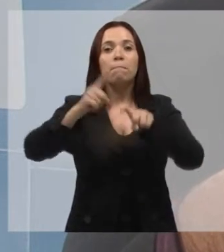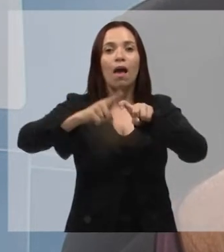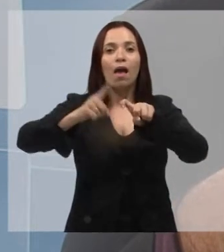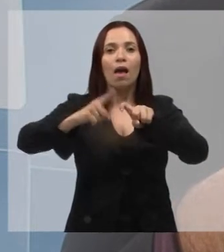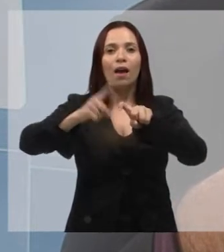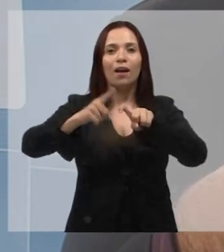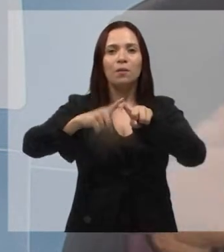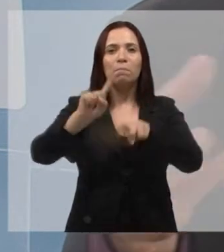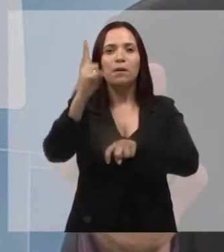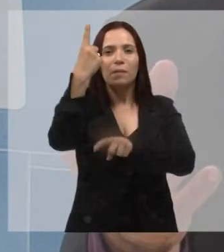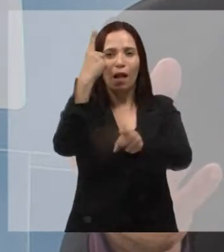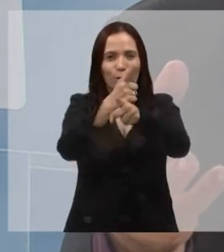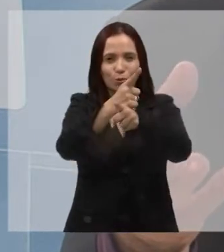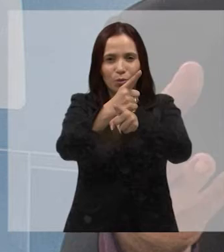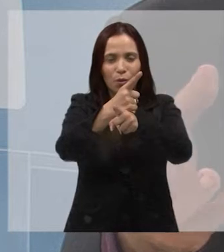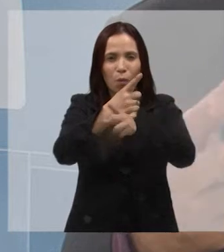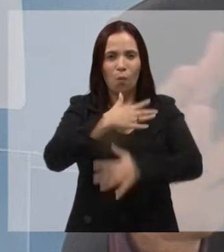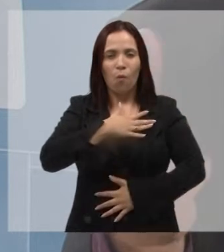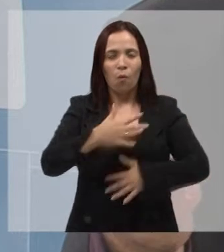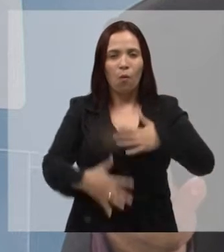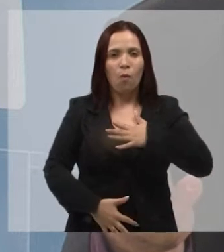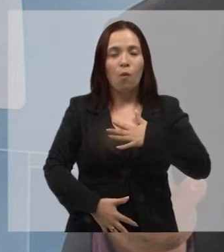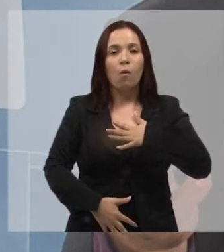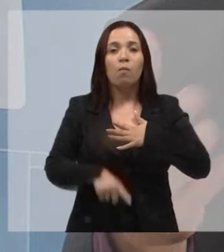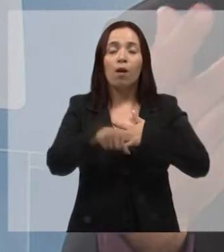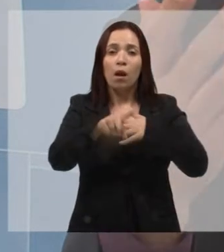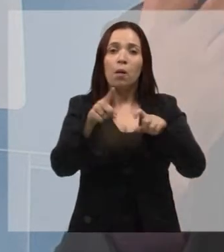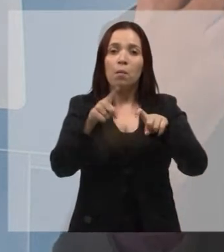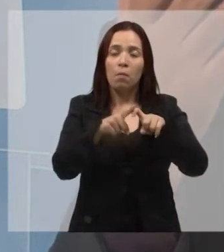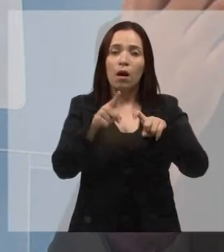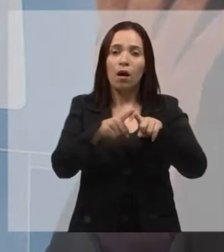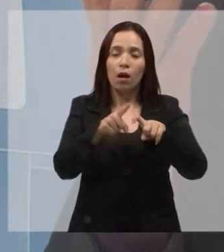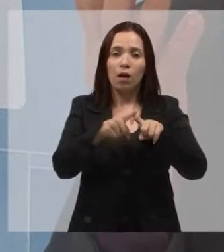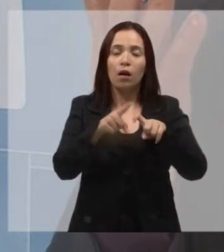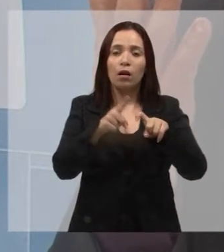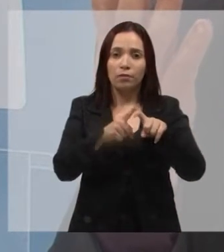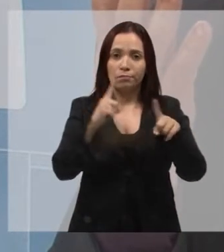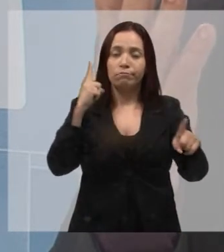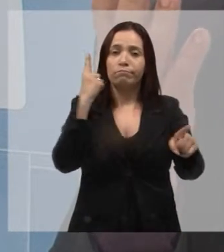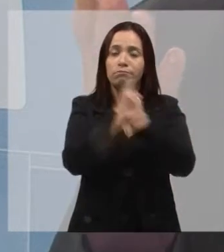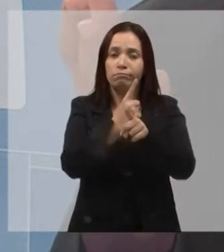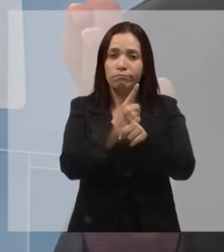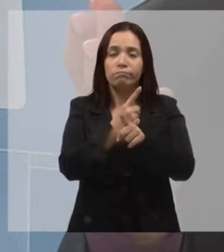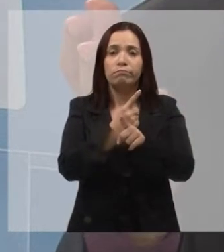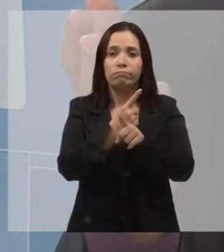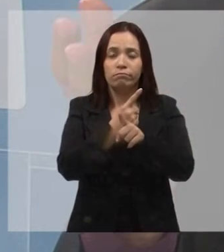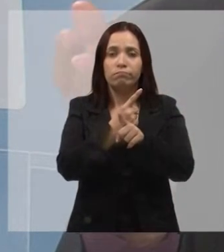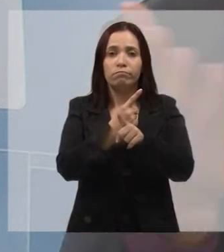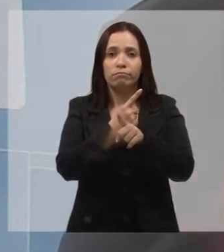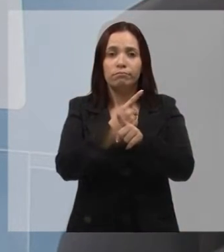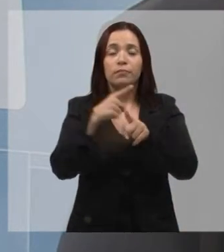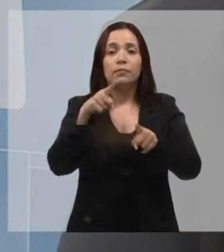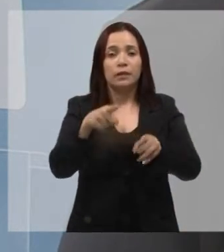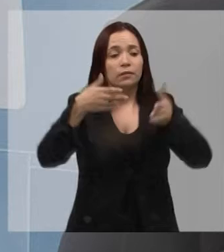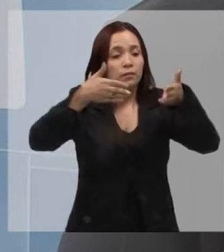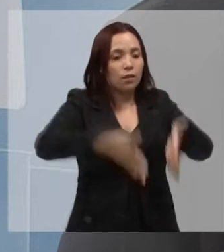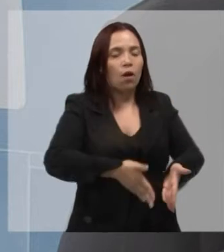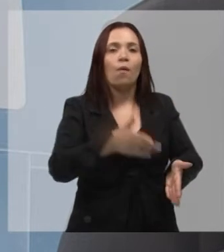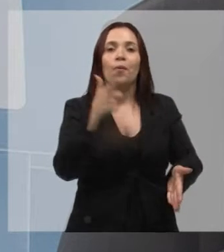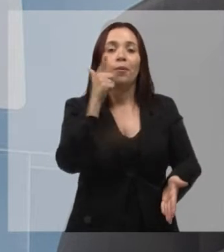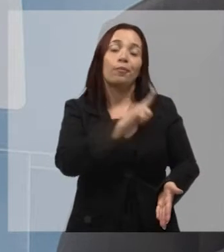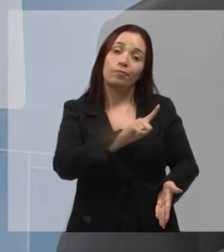morta, e depois, esse ainda teve sorte, para você ver o tamanho dessa tragédia, que ele vai poder enterrar a filha